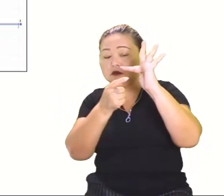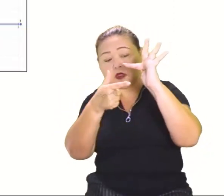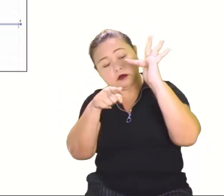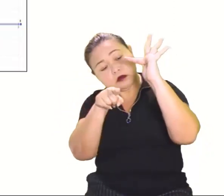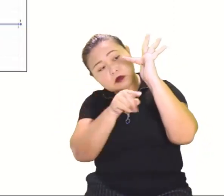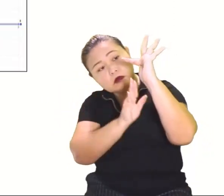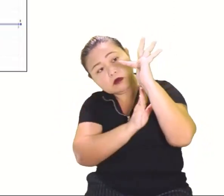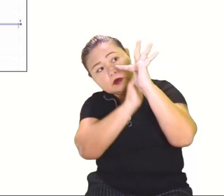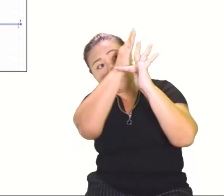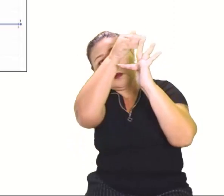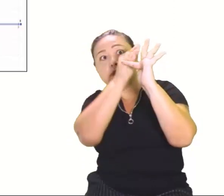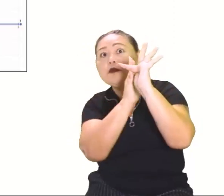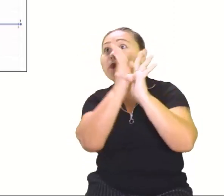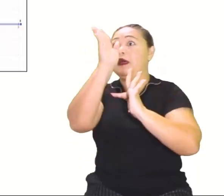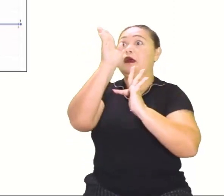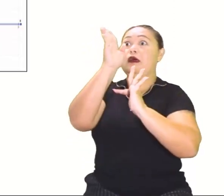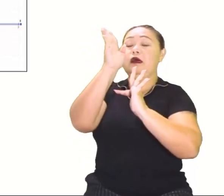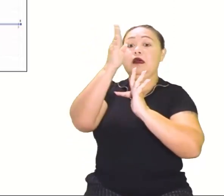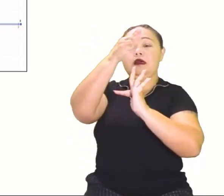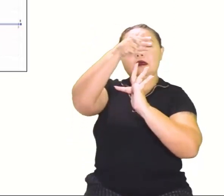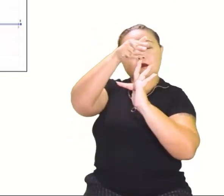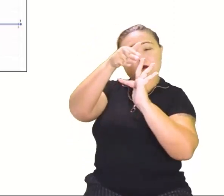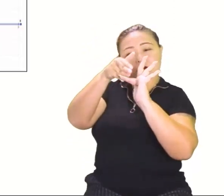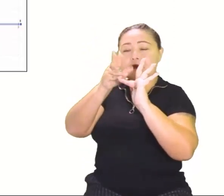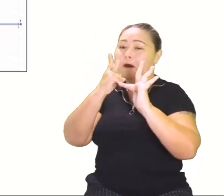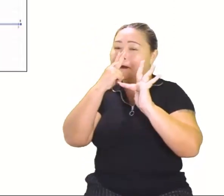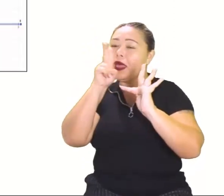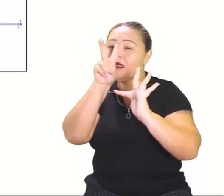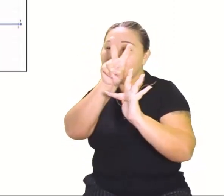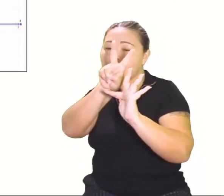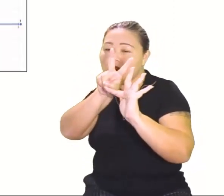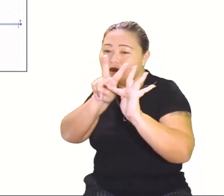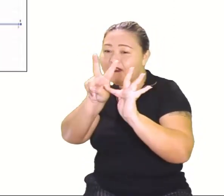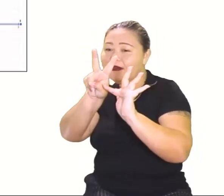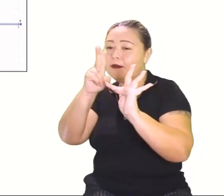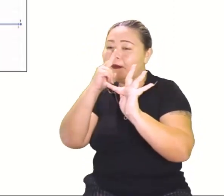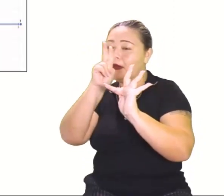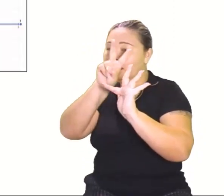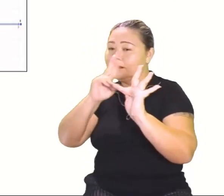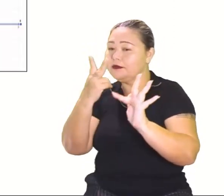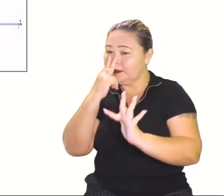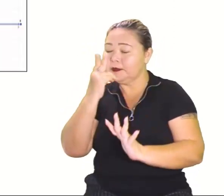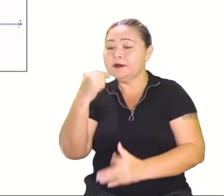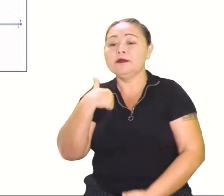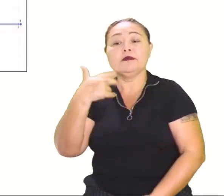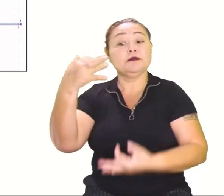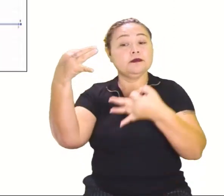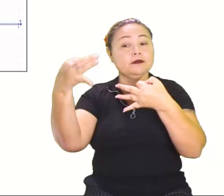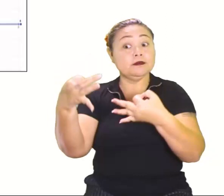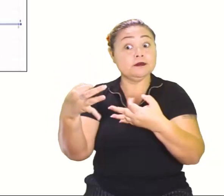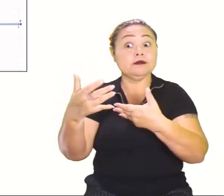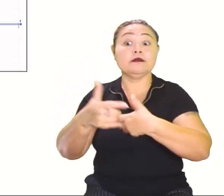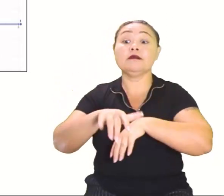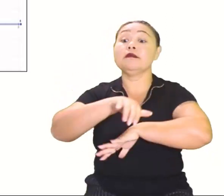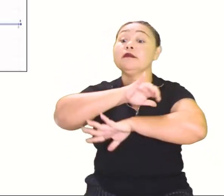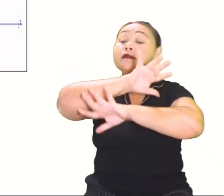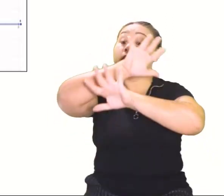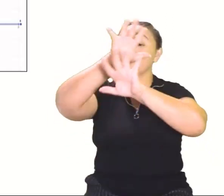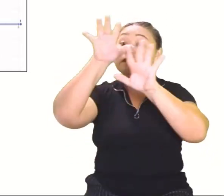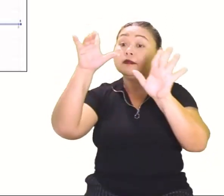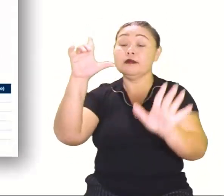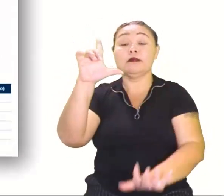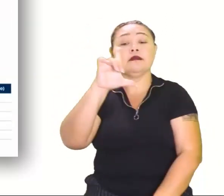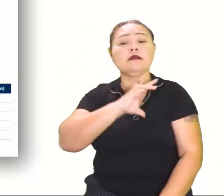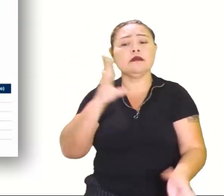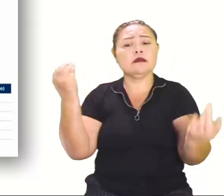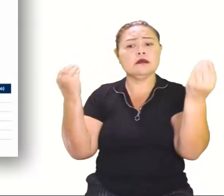ela rebate para cima, né? Então fica aquele tipo Vzinho que a gente falou aí para vocês, certo? Perfeito, certinho. E claro que a gente sempre já